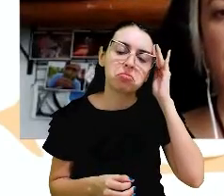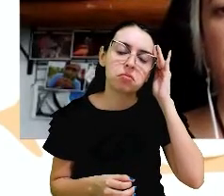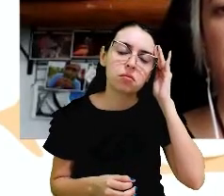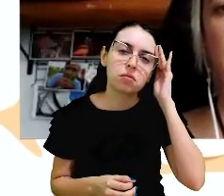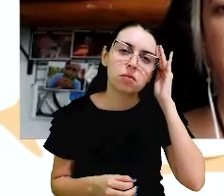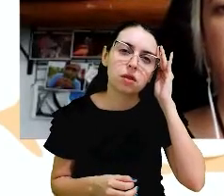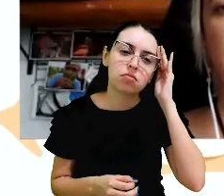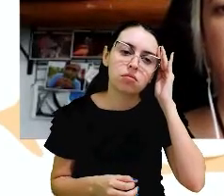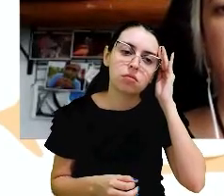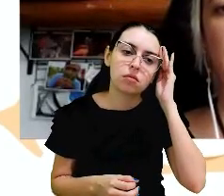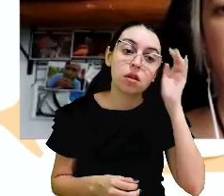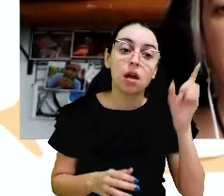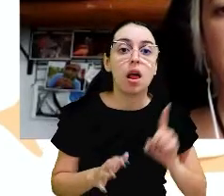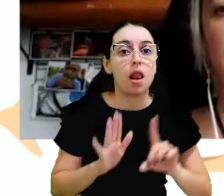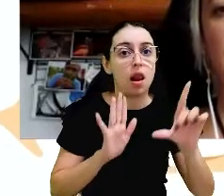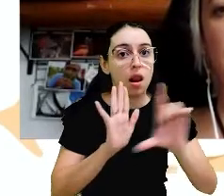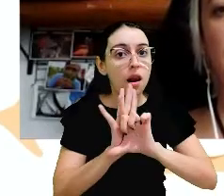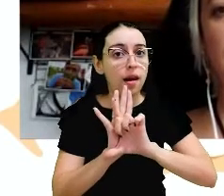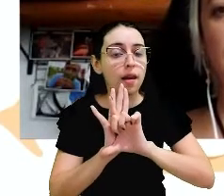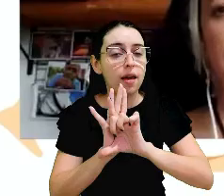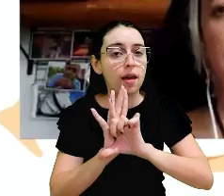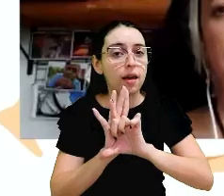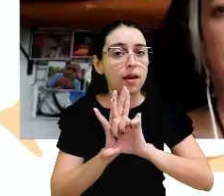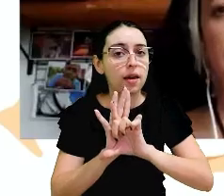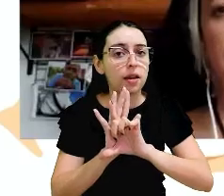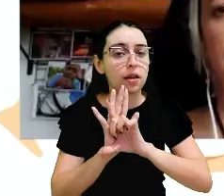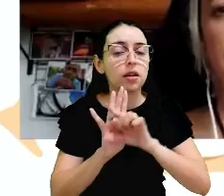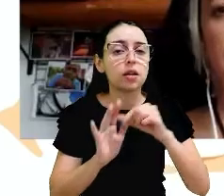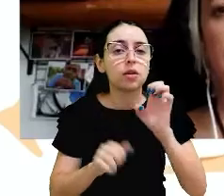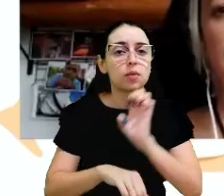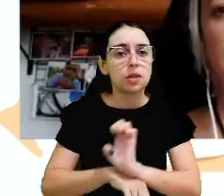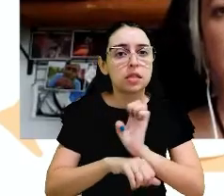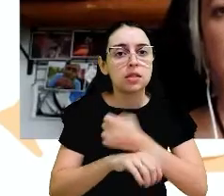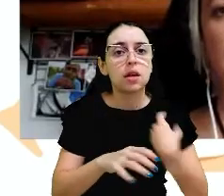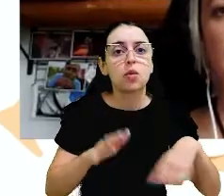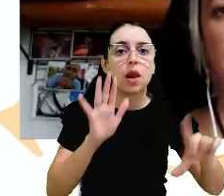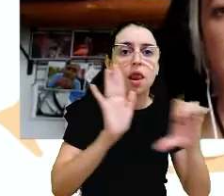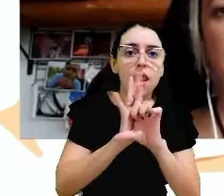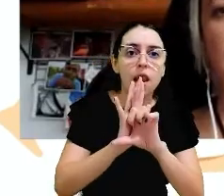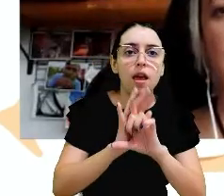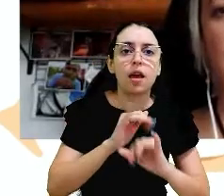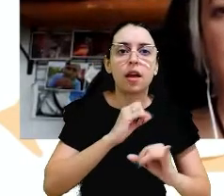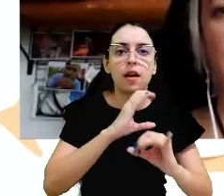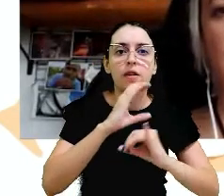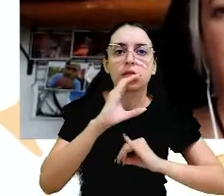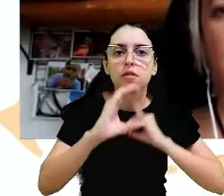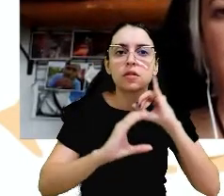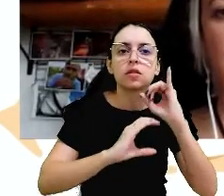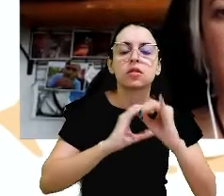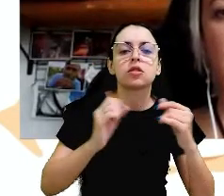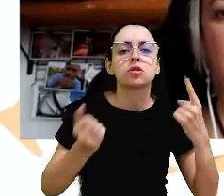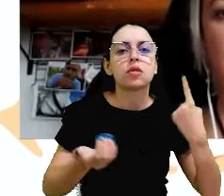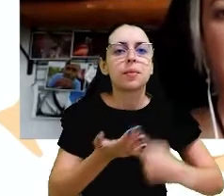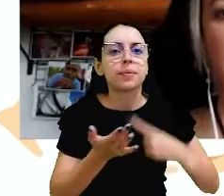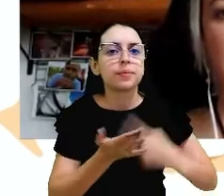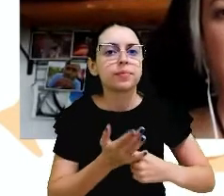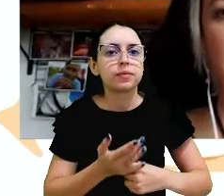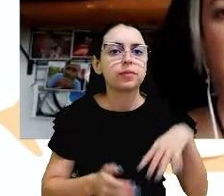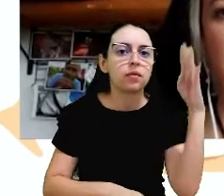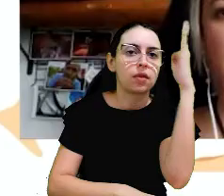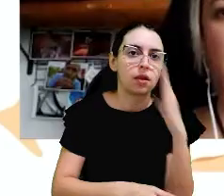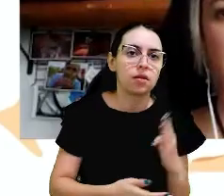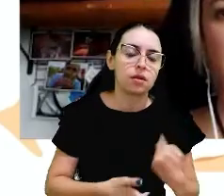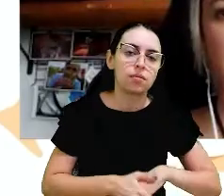tanto a legislação local quanto a legislação internacional e os tratados firmados pelo